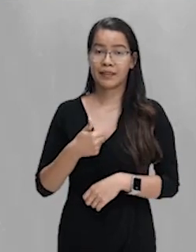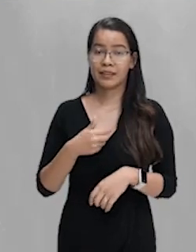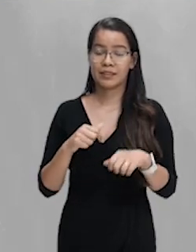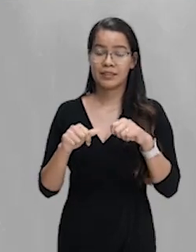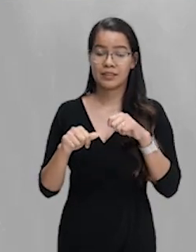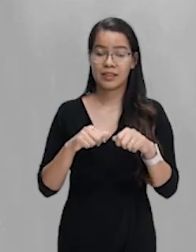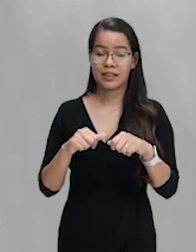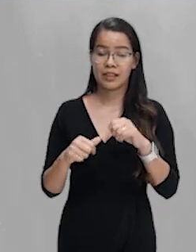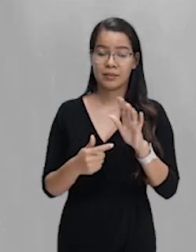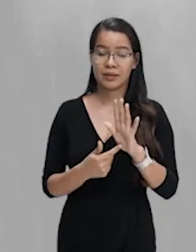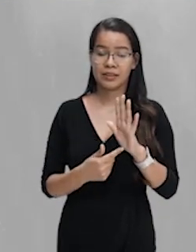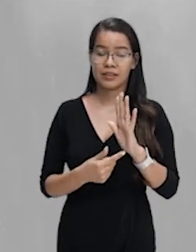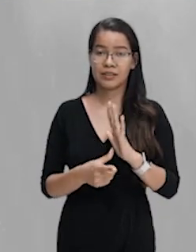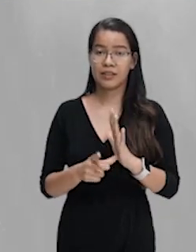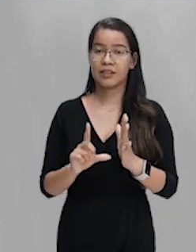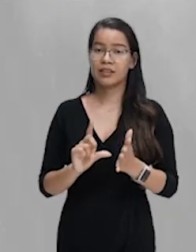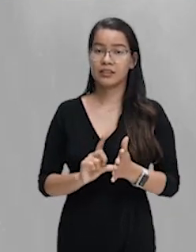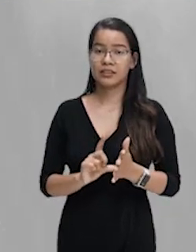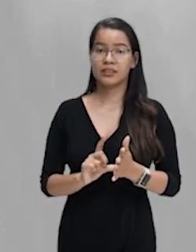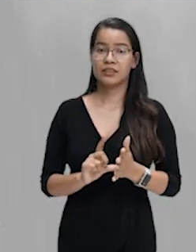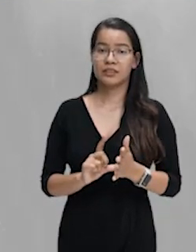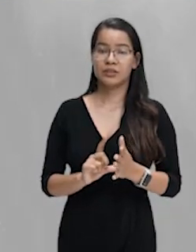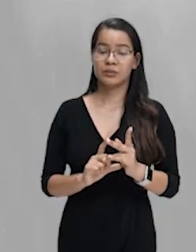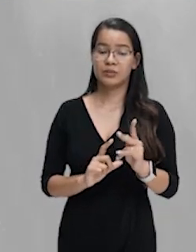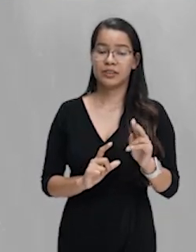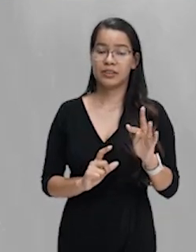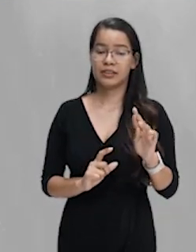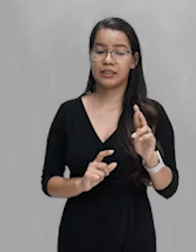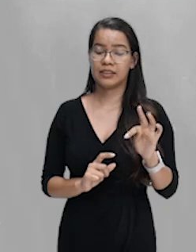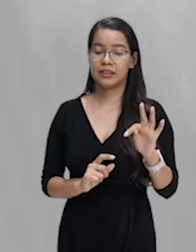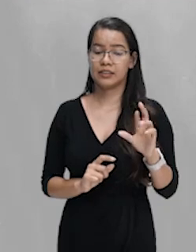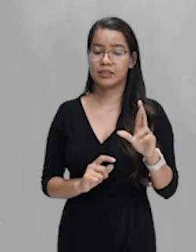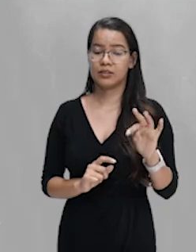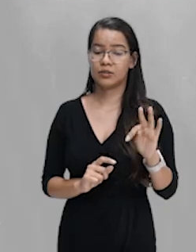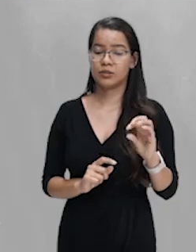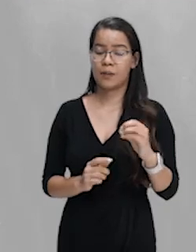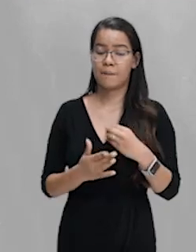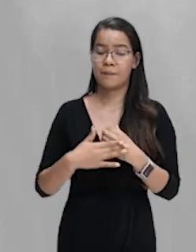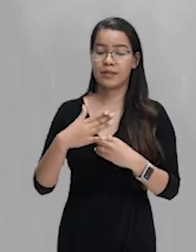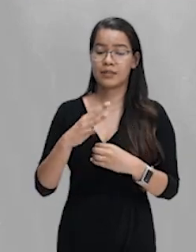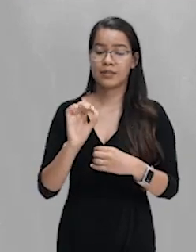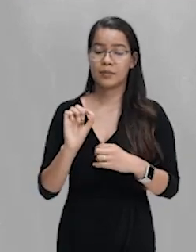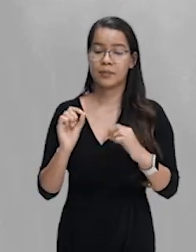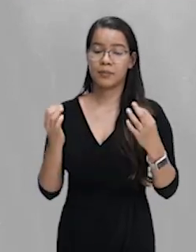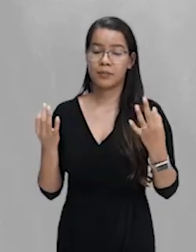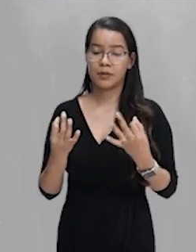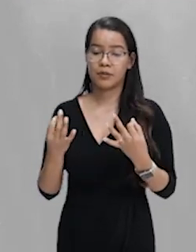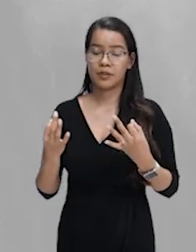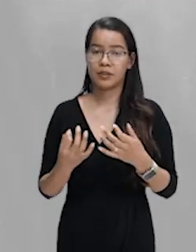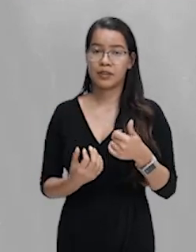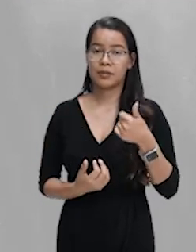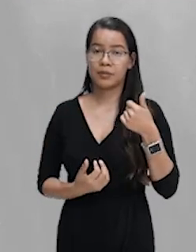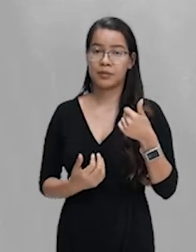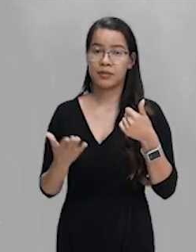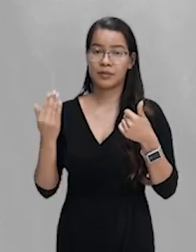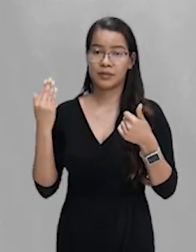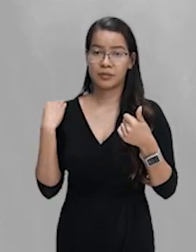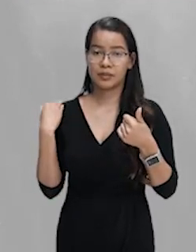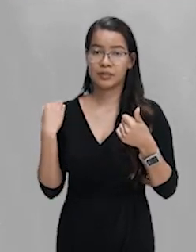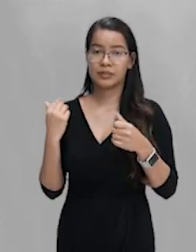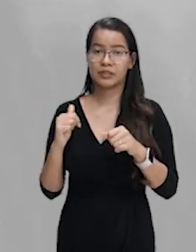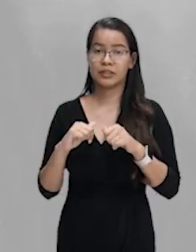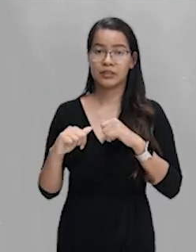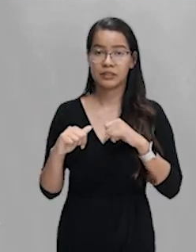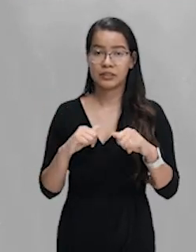apareça antes, tá, do pretérito mais que perfeito, do plusquamperfeito, a primeira ação passada dela